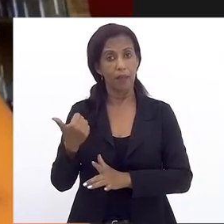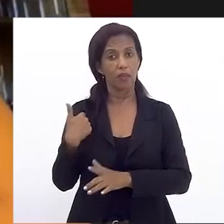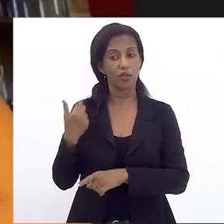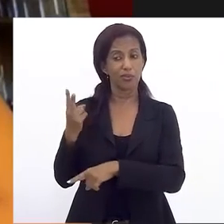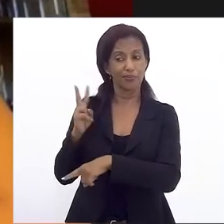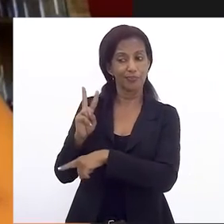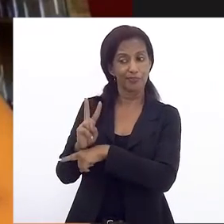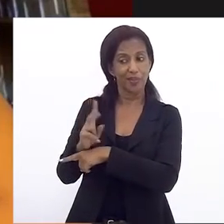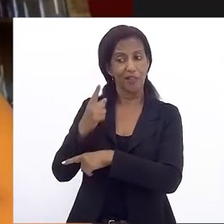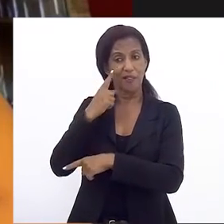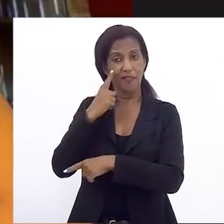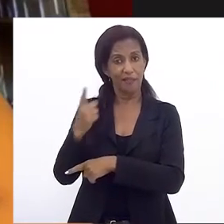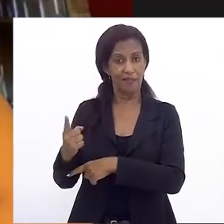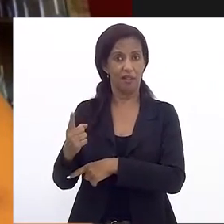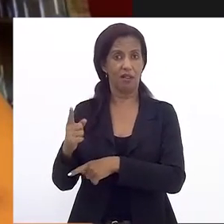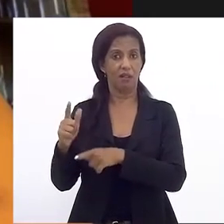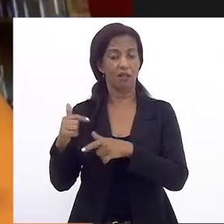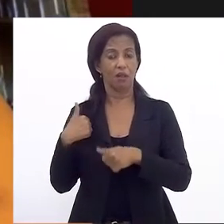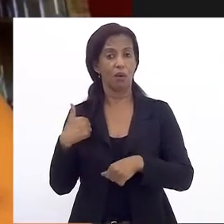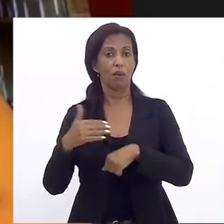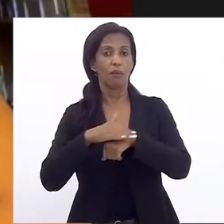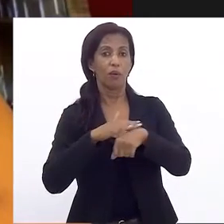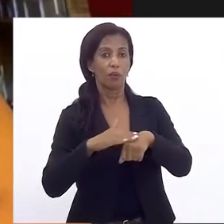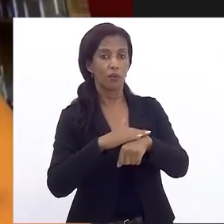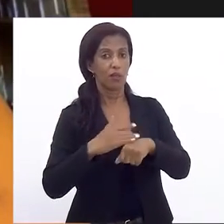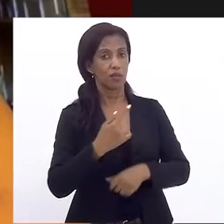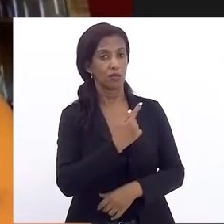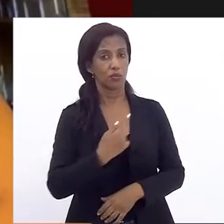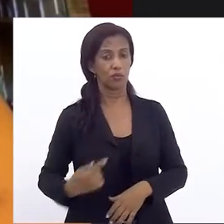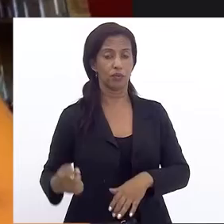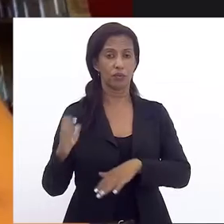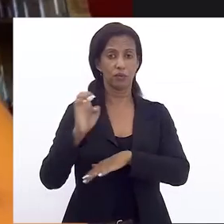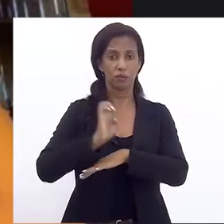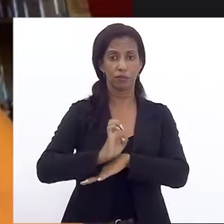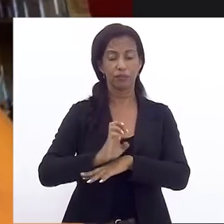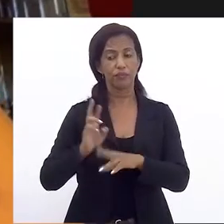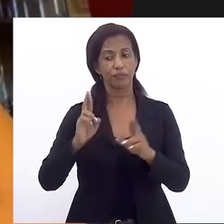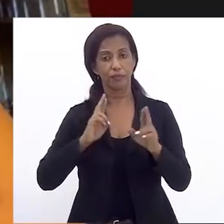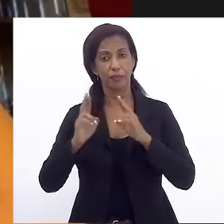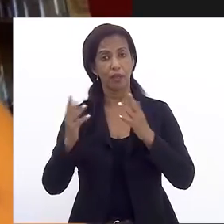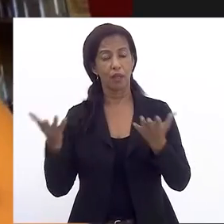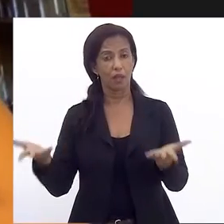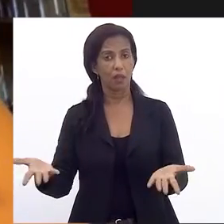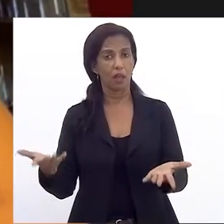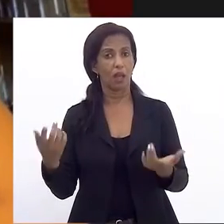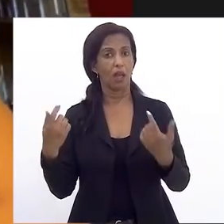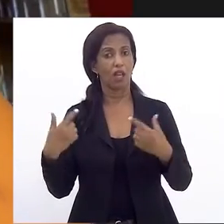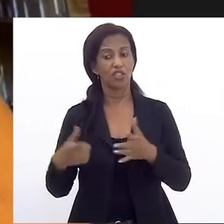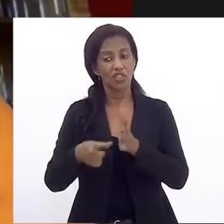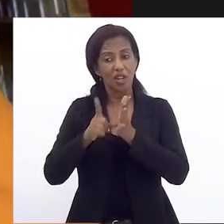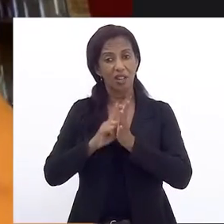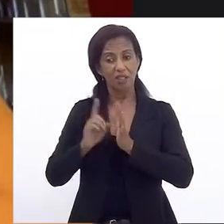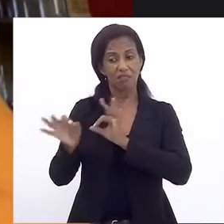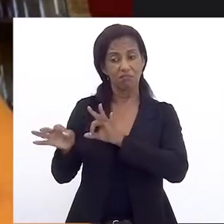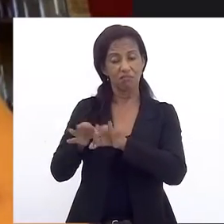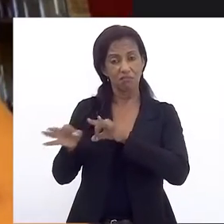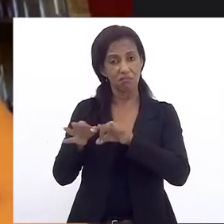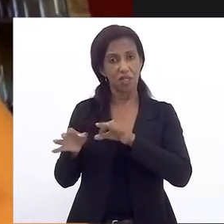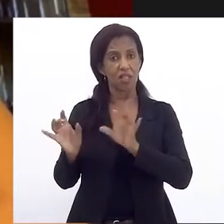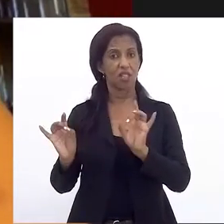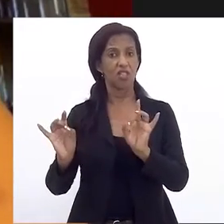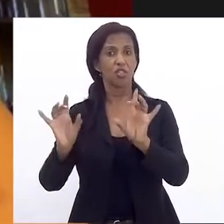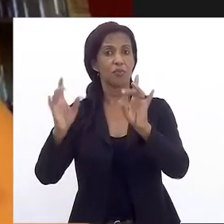minha conversa com o governo do estado foi em relação a isso, a gente prevenir. Em especial a minha